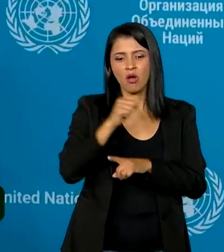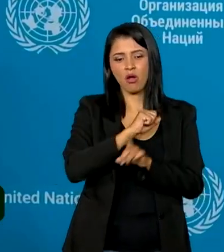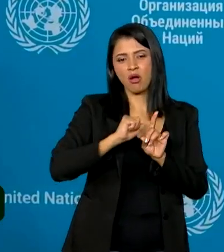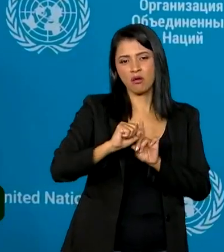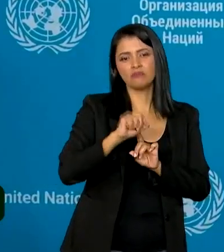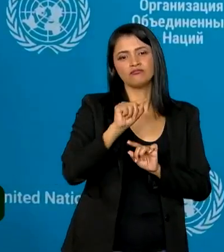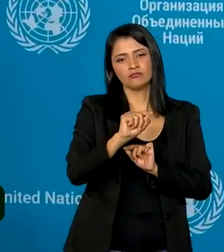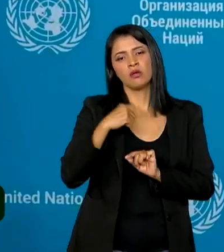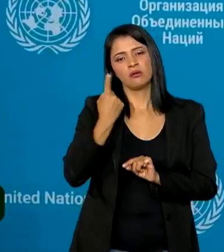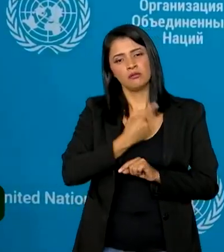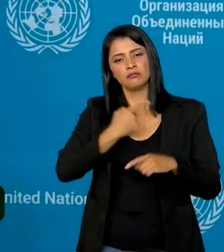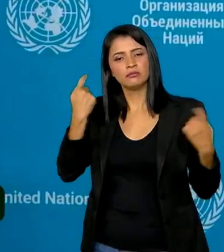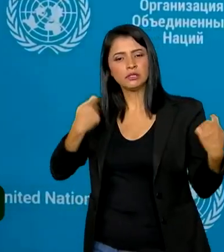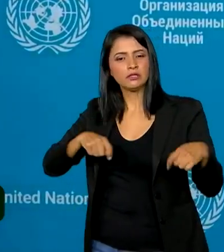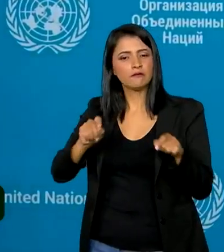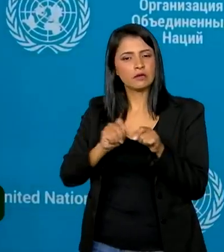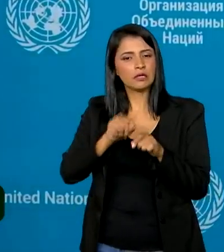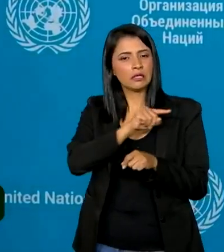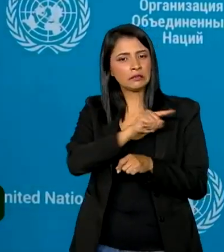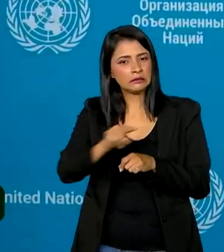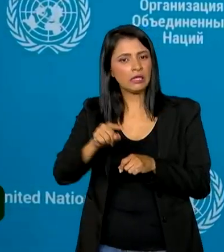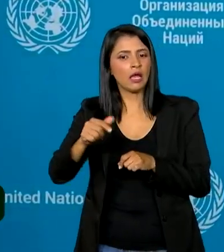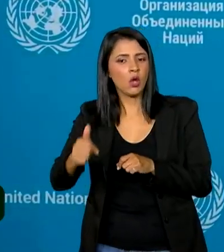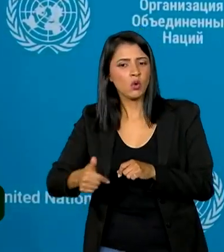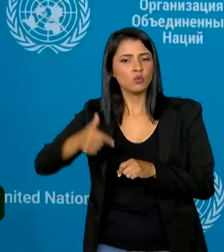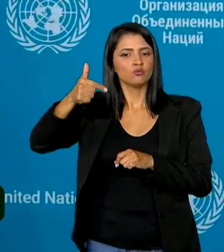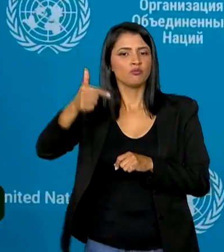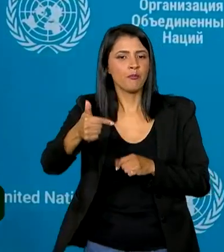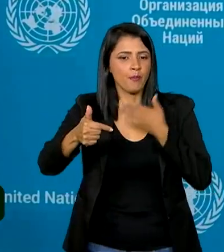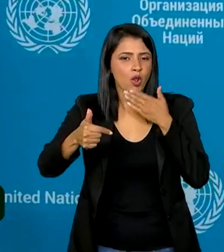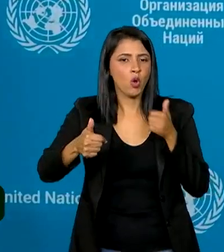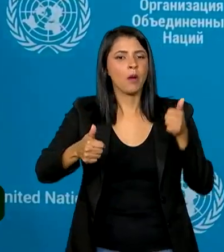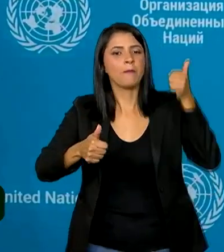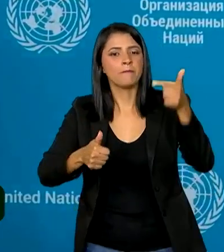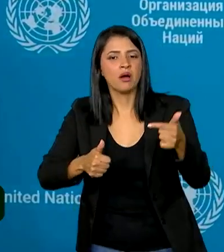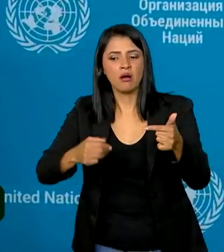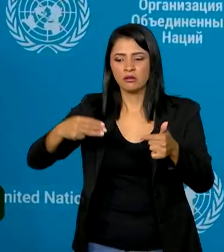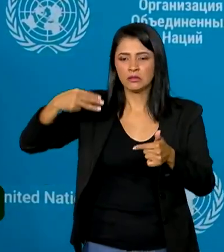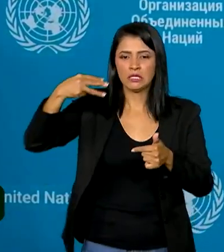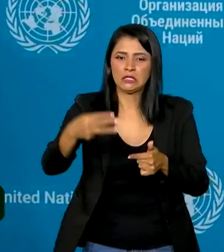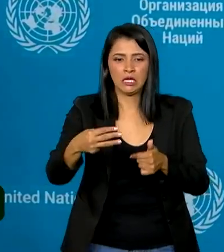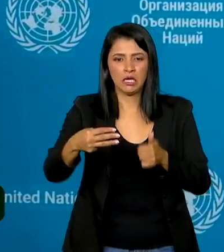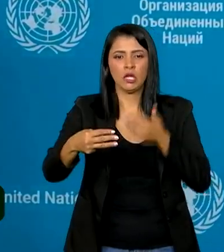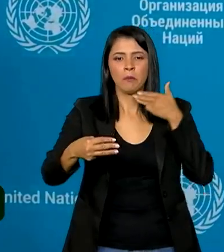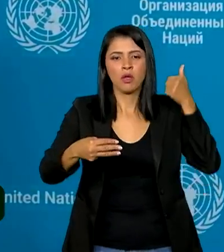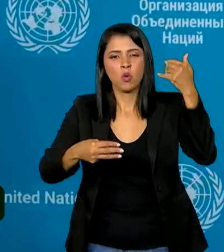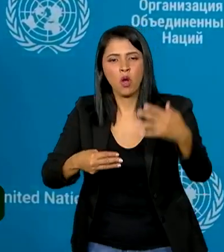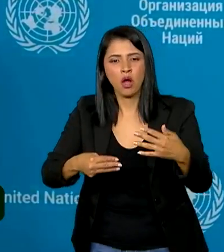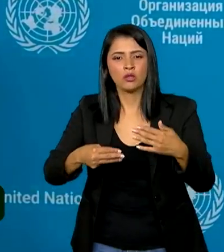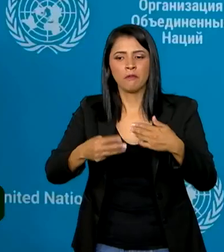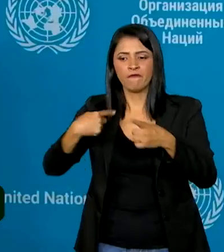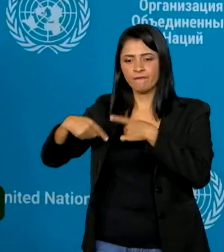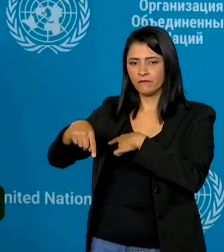agent community, to the consumers, to book travel down to the South America and the Brazil